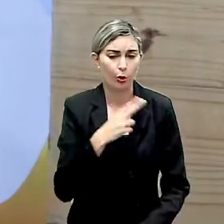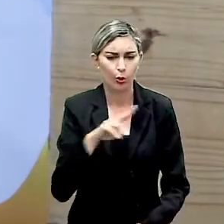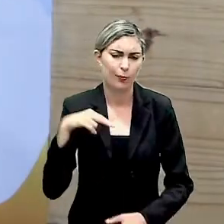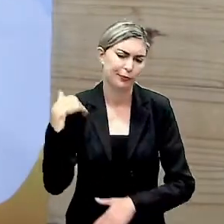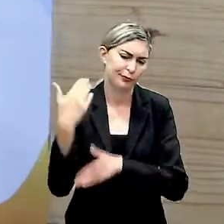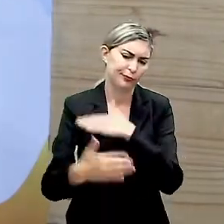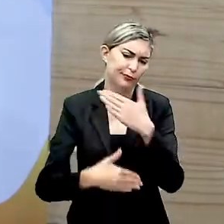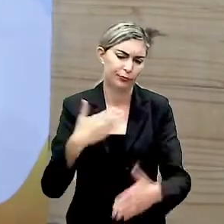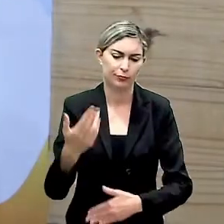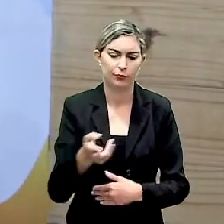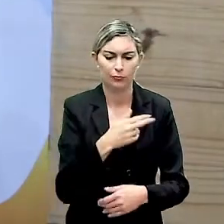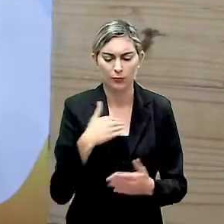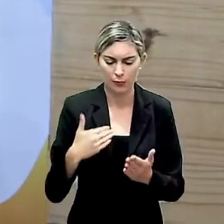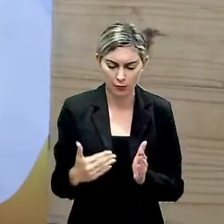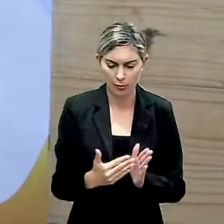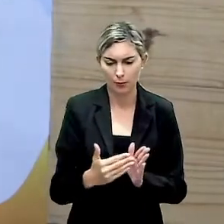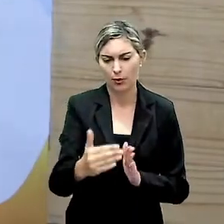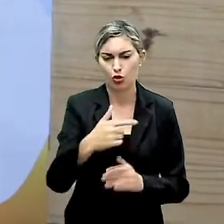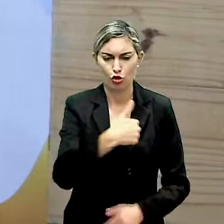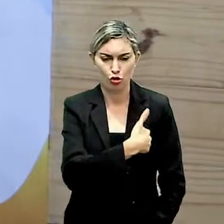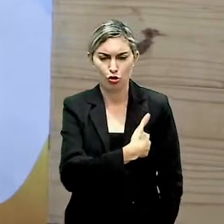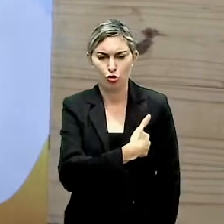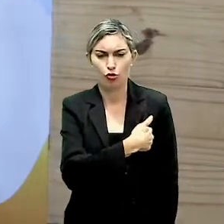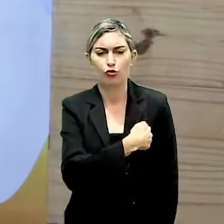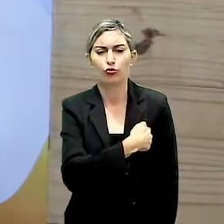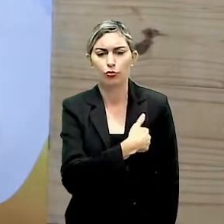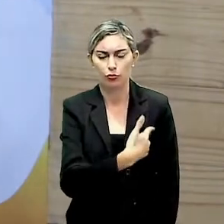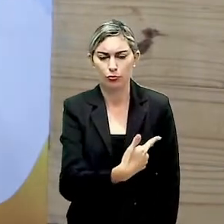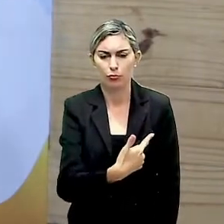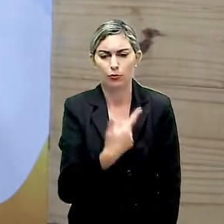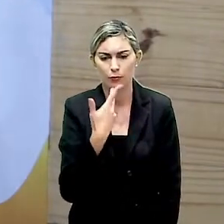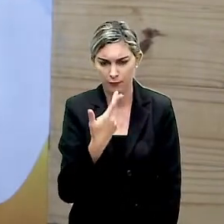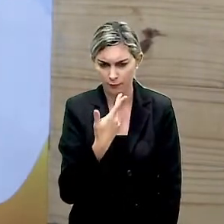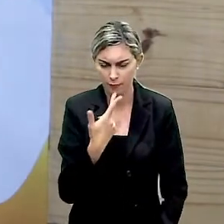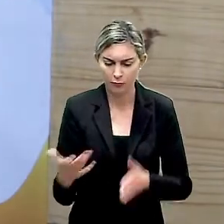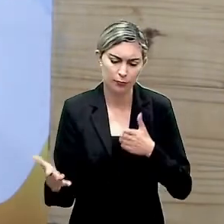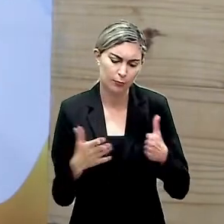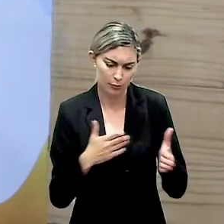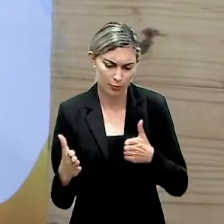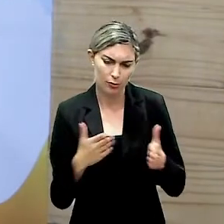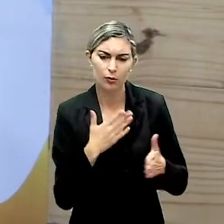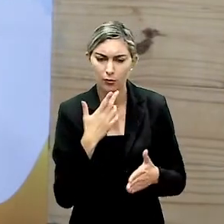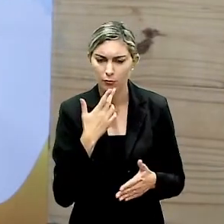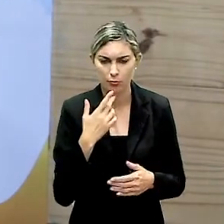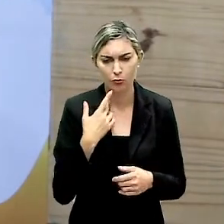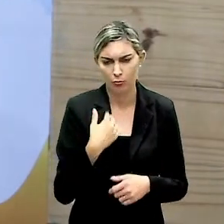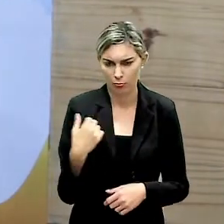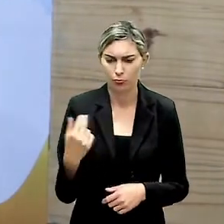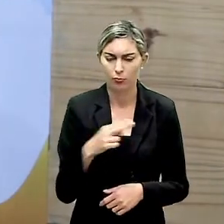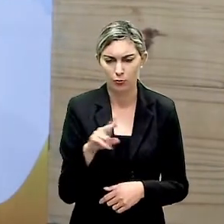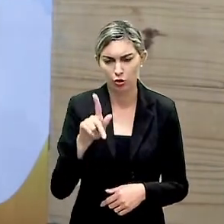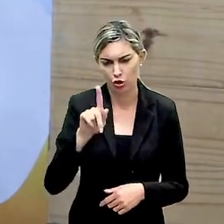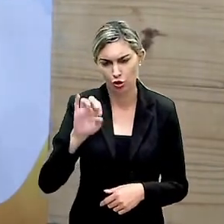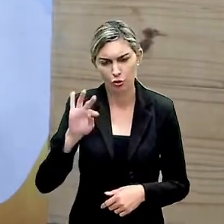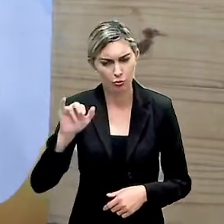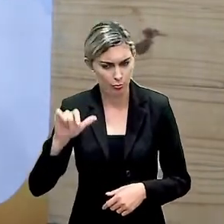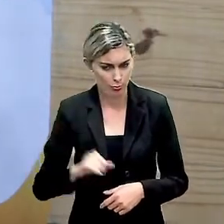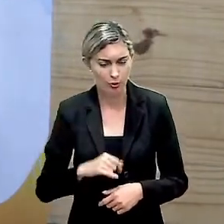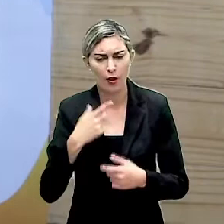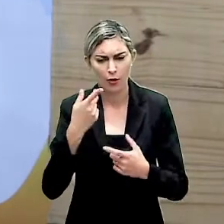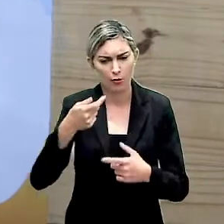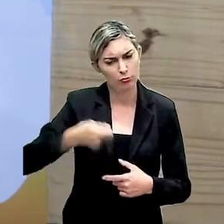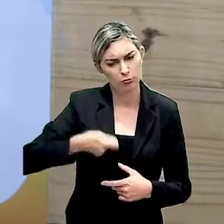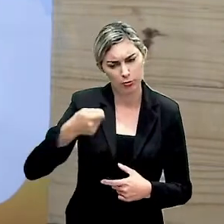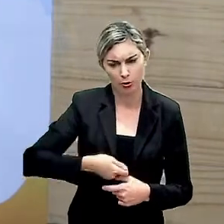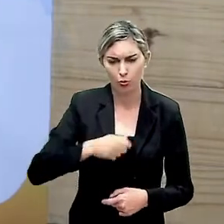tarde, a partir de Getúlio Vargas, que vai olhar para esse período e vai assim atribuir esse valor, né? Não é à toa que na ditadura